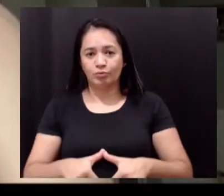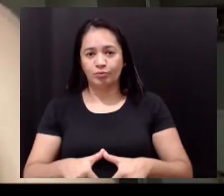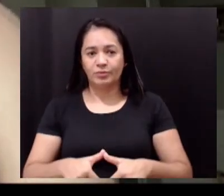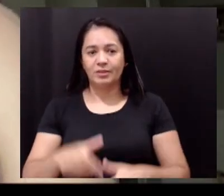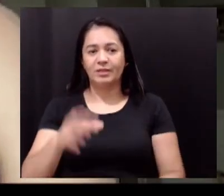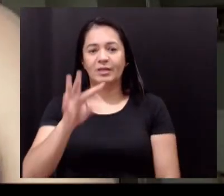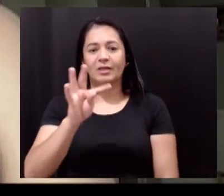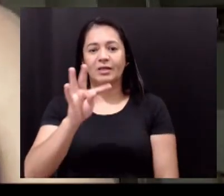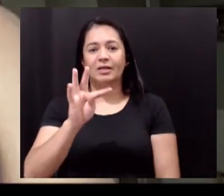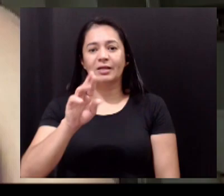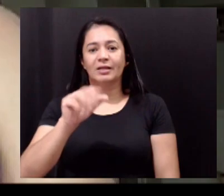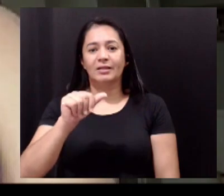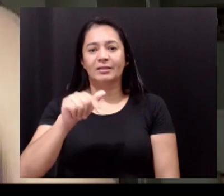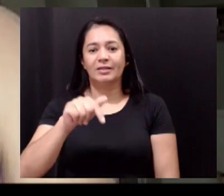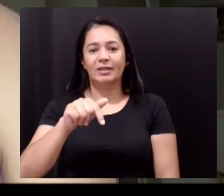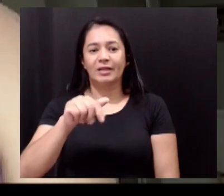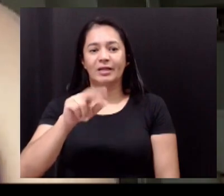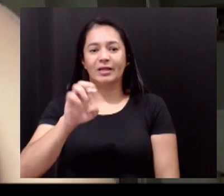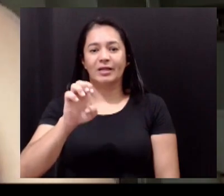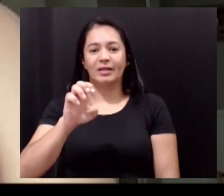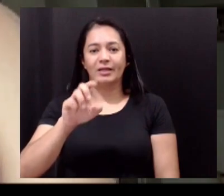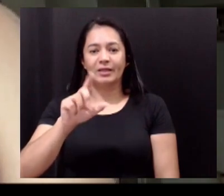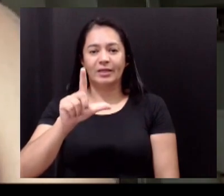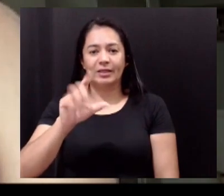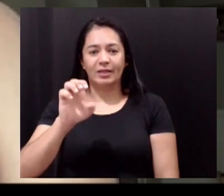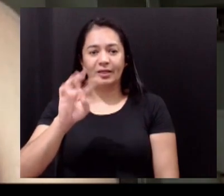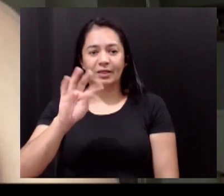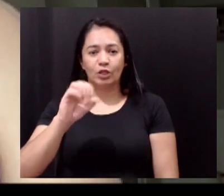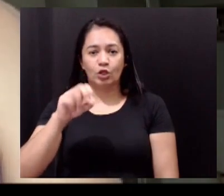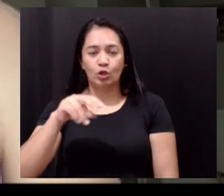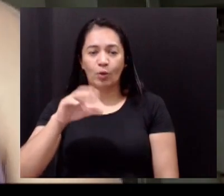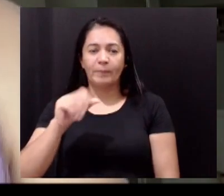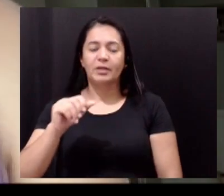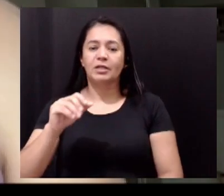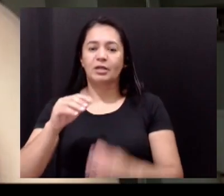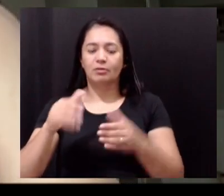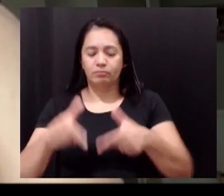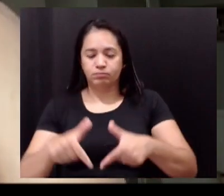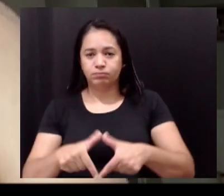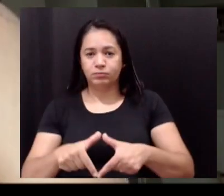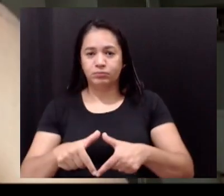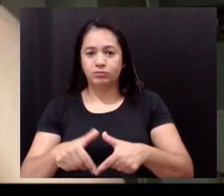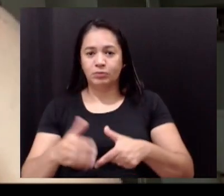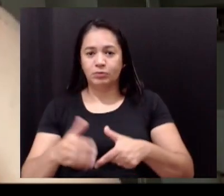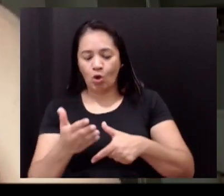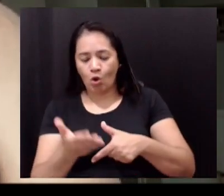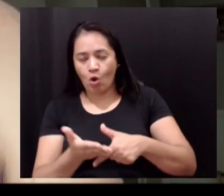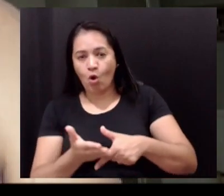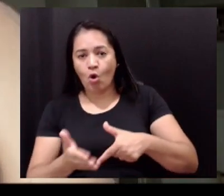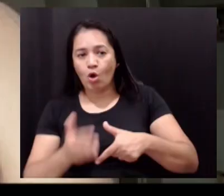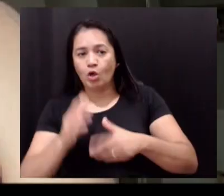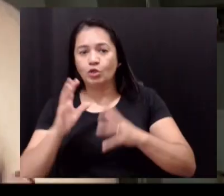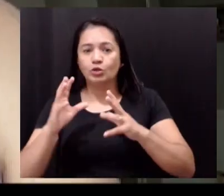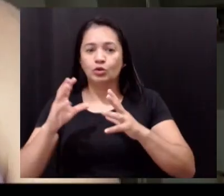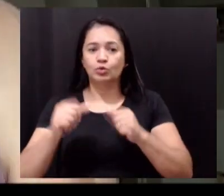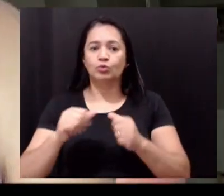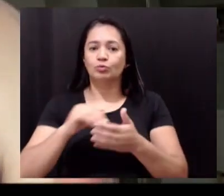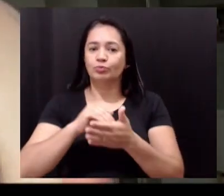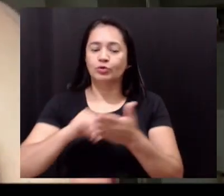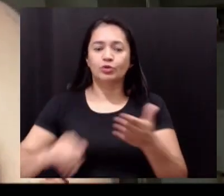pouquinho maior que consiste na retirada total do colo uterino até a união lá com o corpo do útero